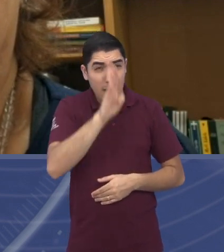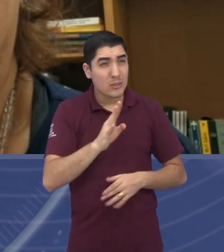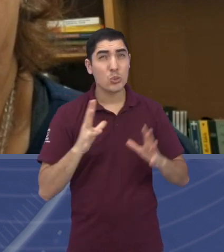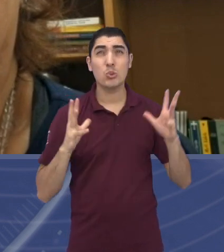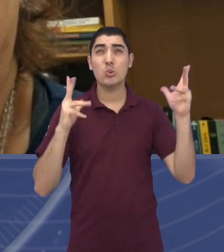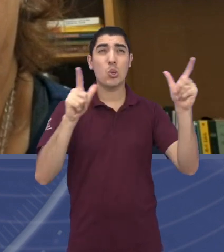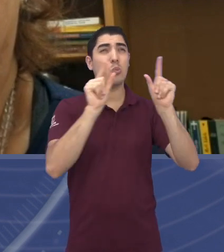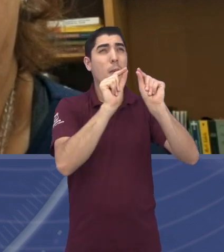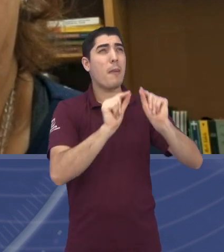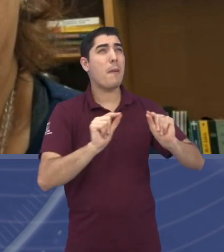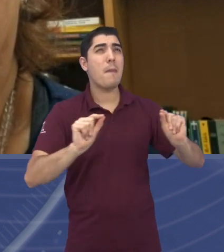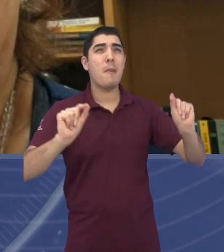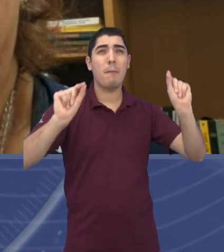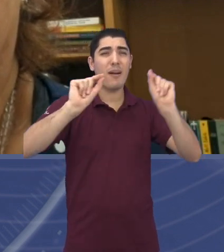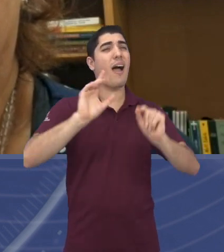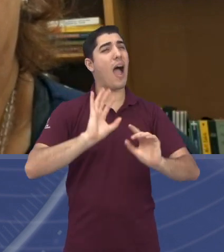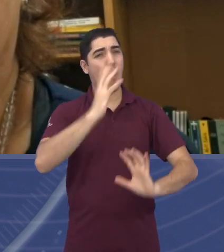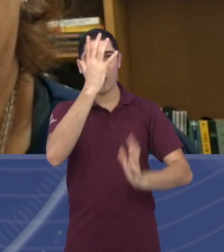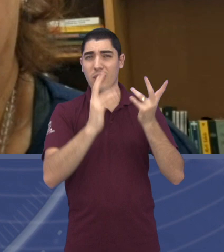não é mesmo?